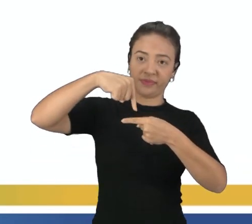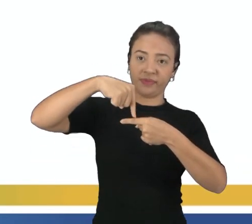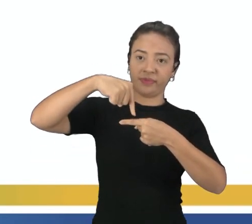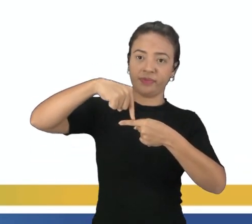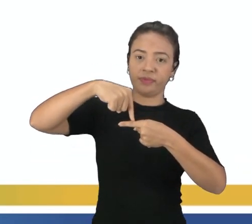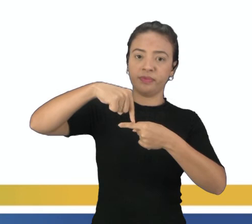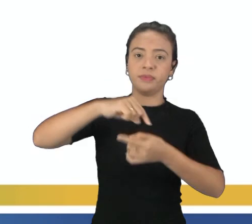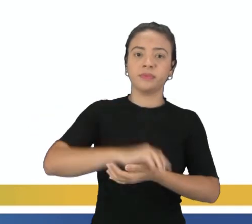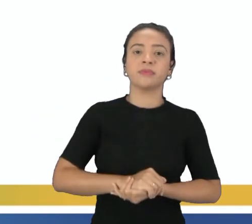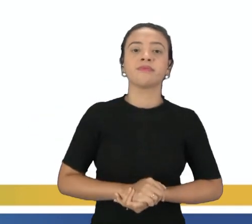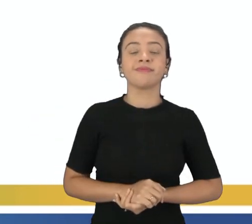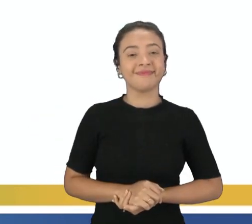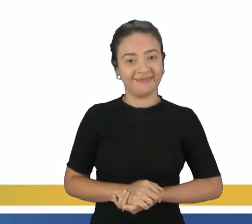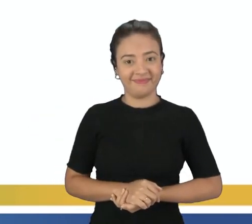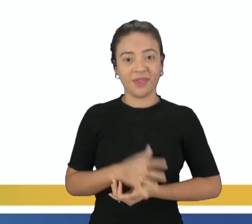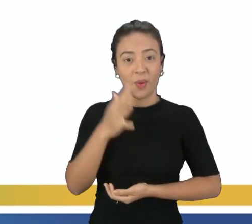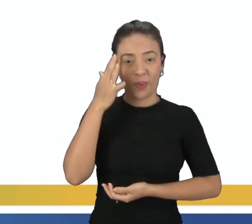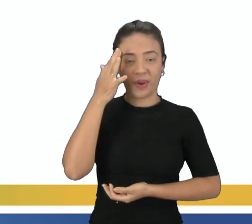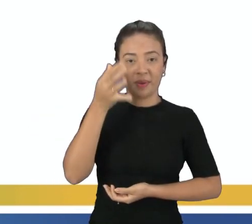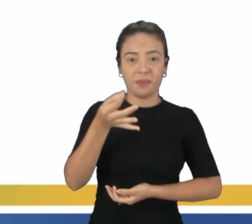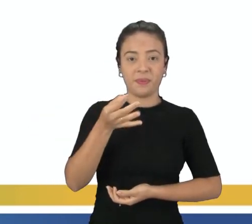perpendiculares entre si. Certinho?